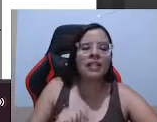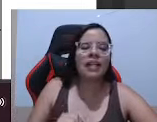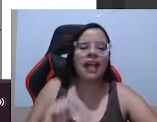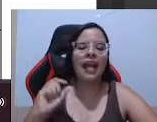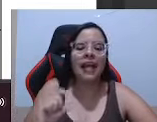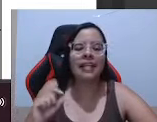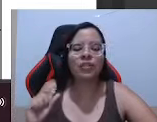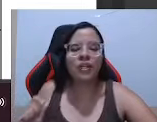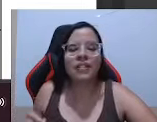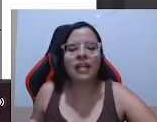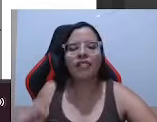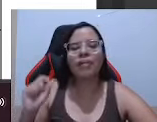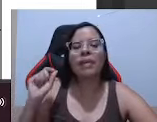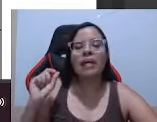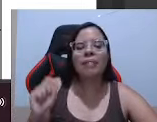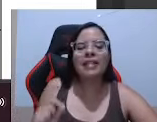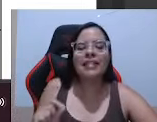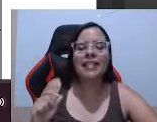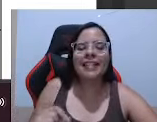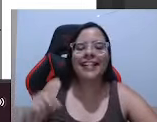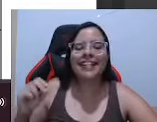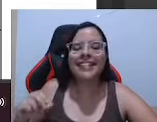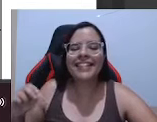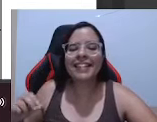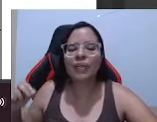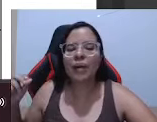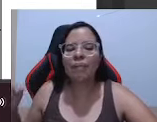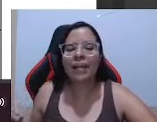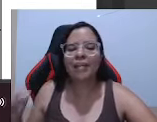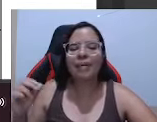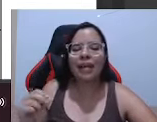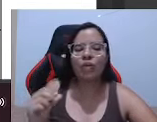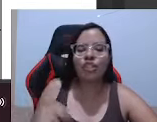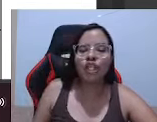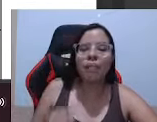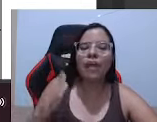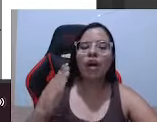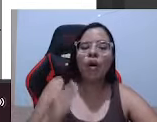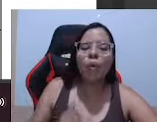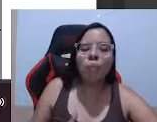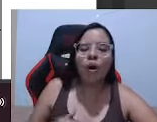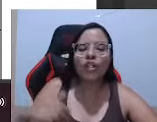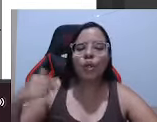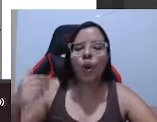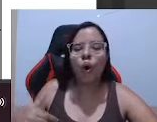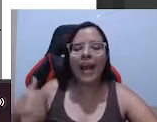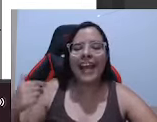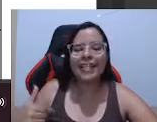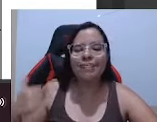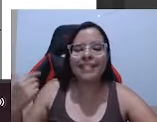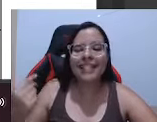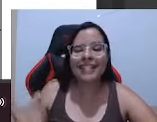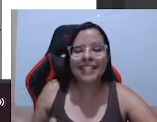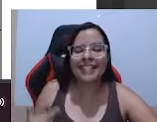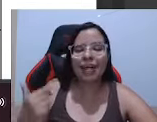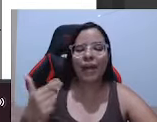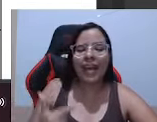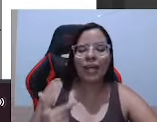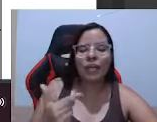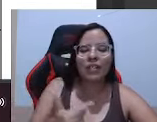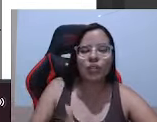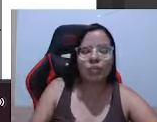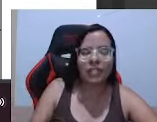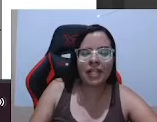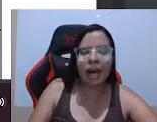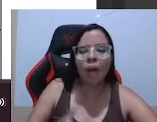o PCD é cadastro reserva, precisa ter licenciatura plena em pedagogia, com pós ou especialização